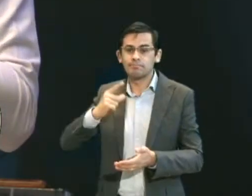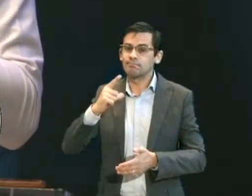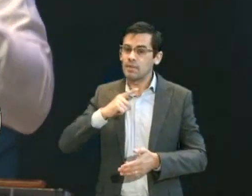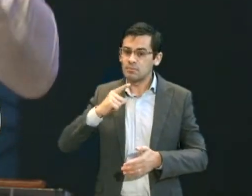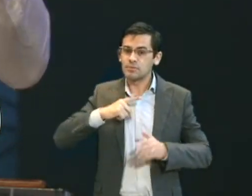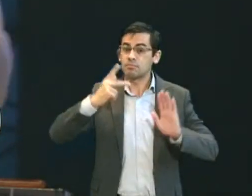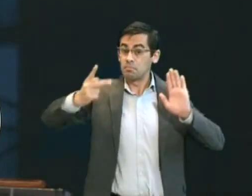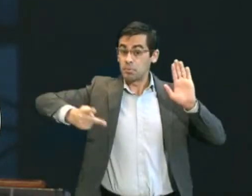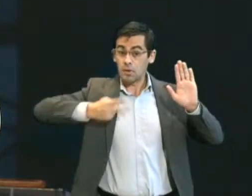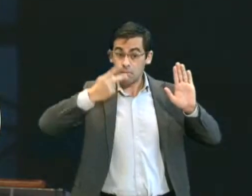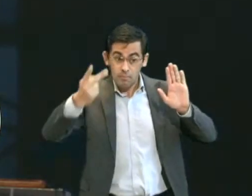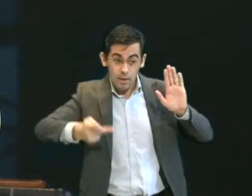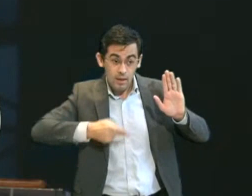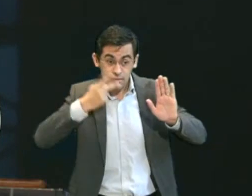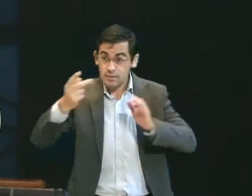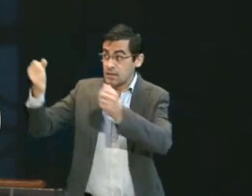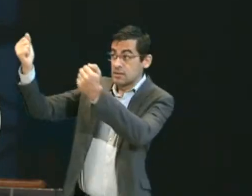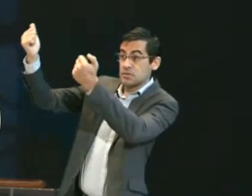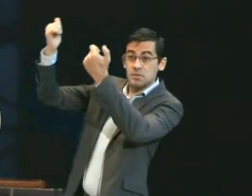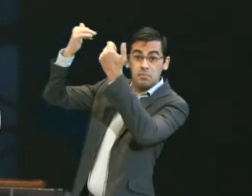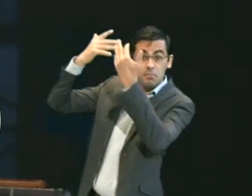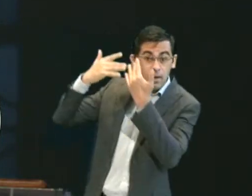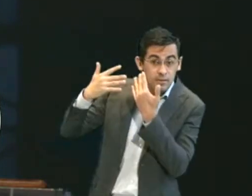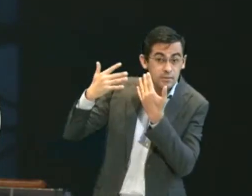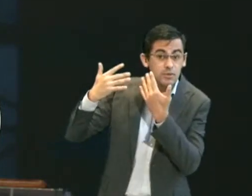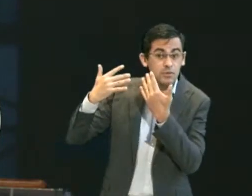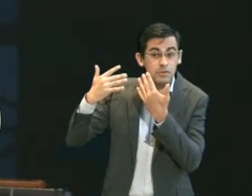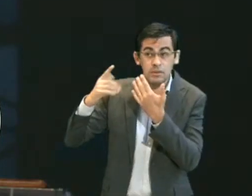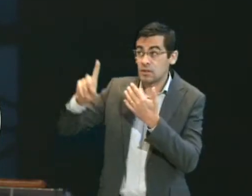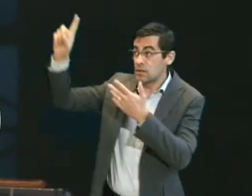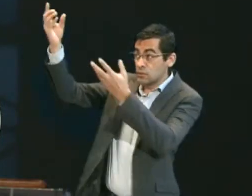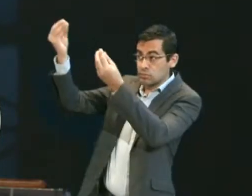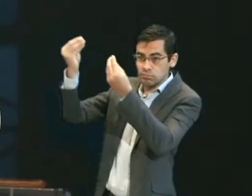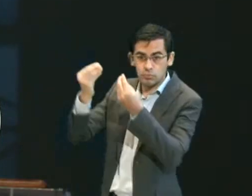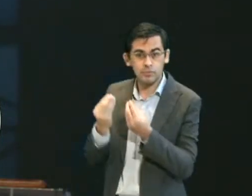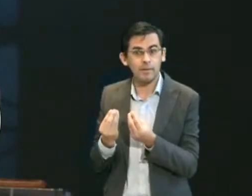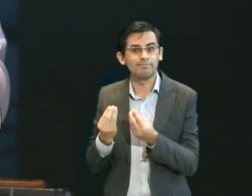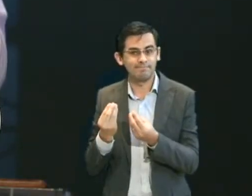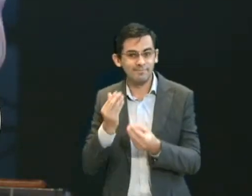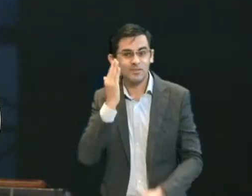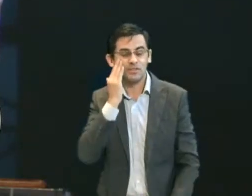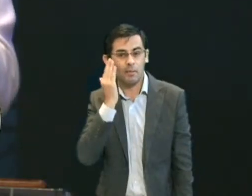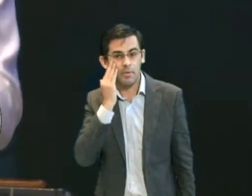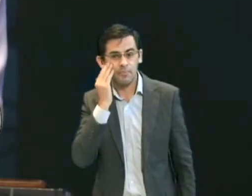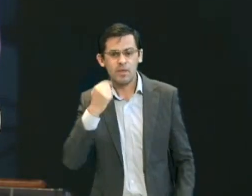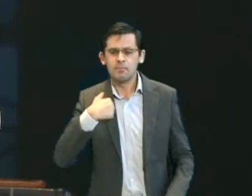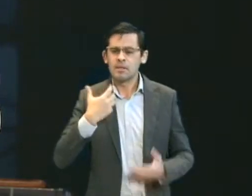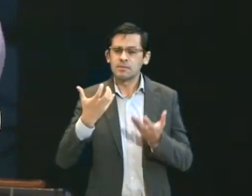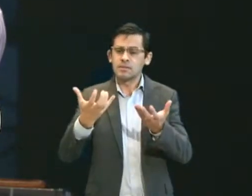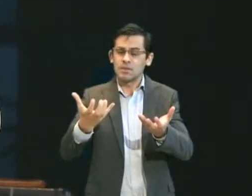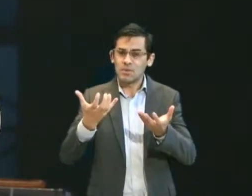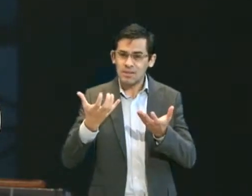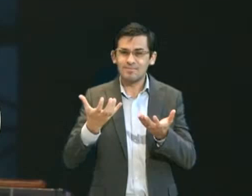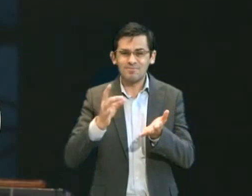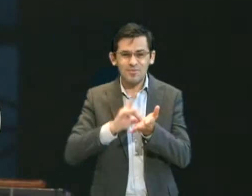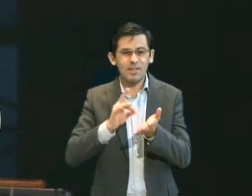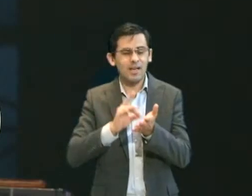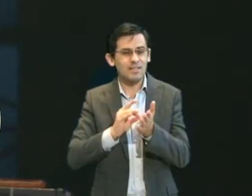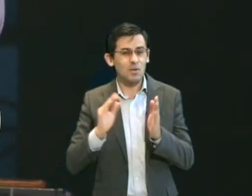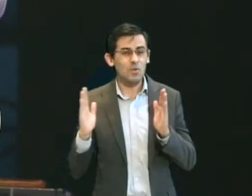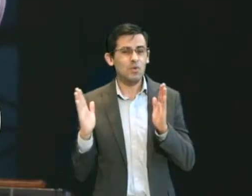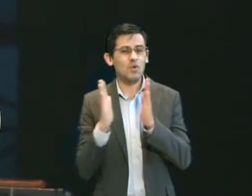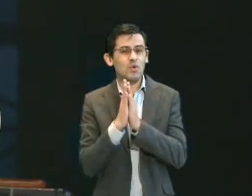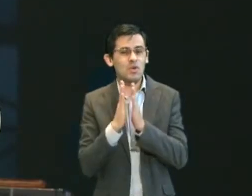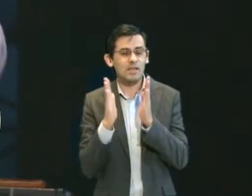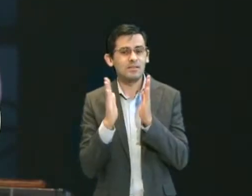promessas, de bênçãos que vêm da parte de Deus. E sabe, Eu gostaria muito que a oração fosse uma